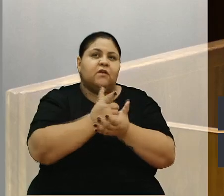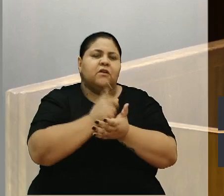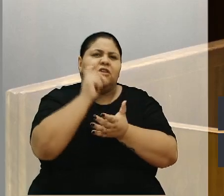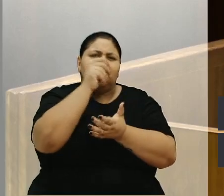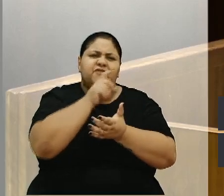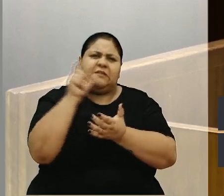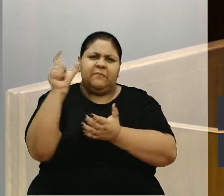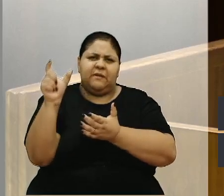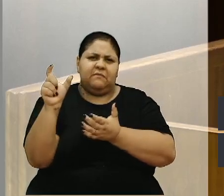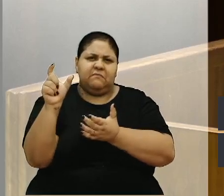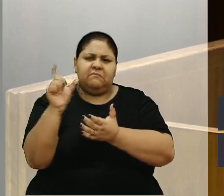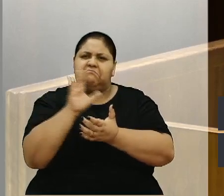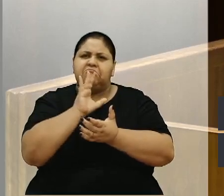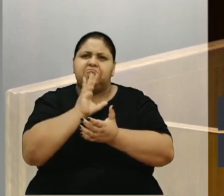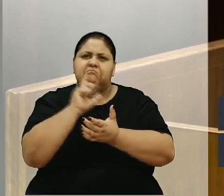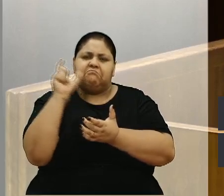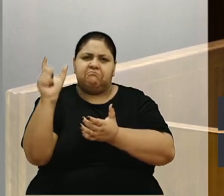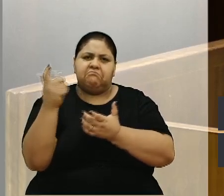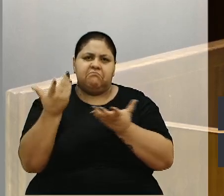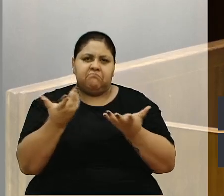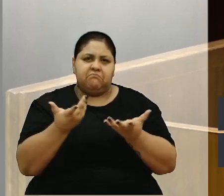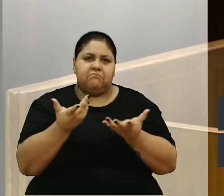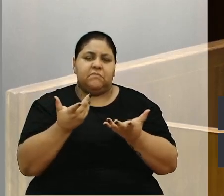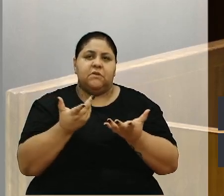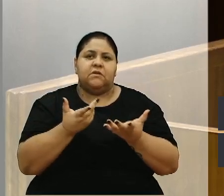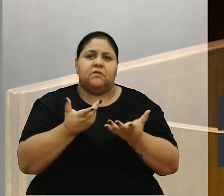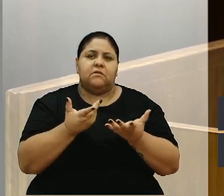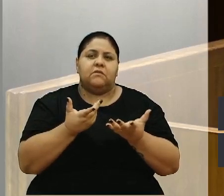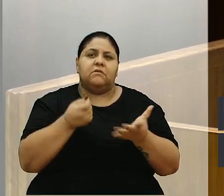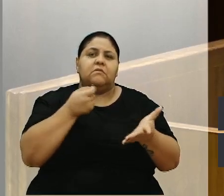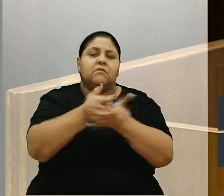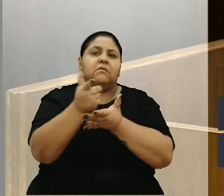palavra aqui, eu não conheço o aparelho, mas a gente tem que falar. A